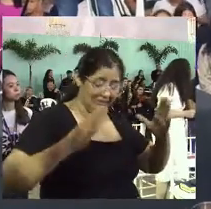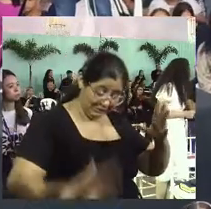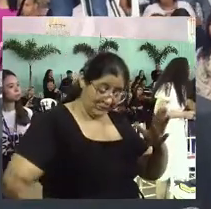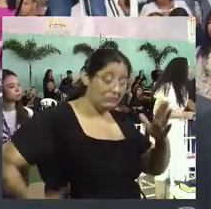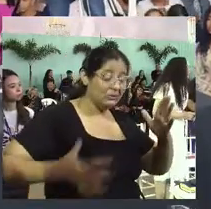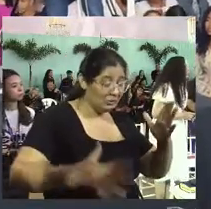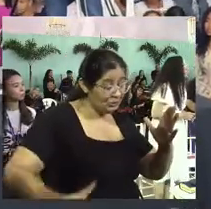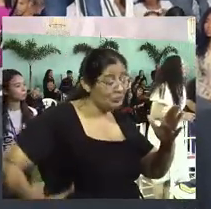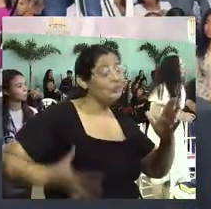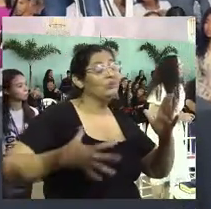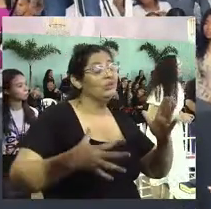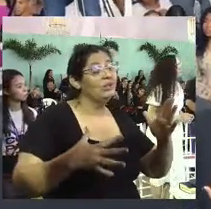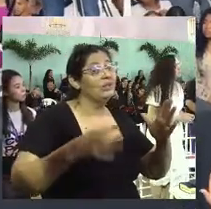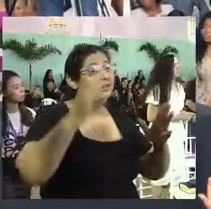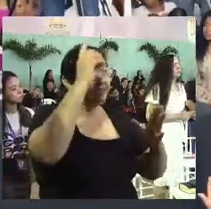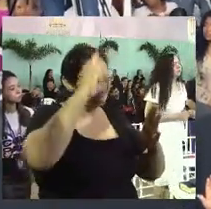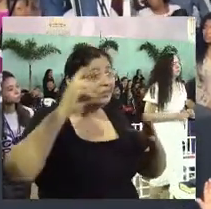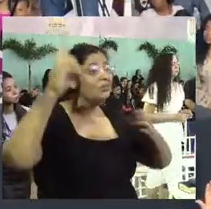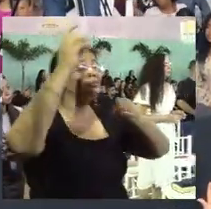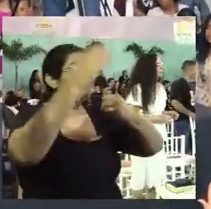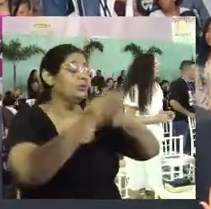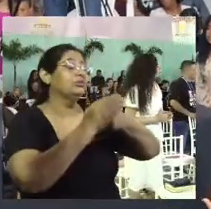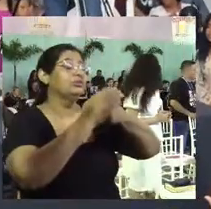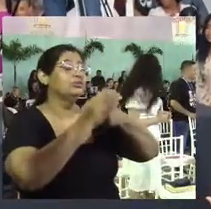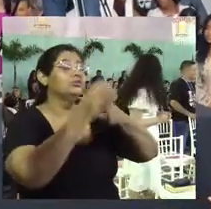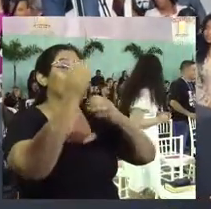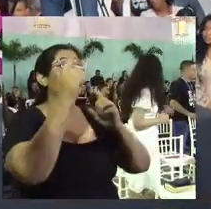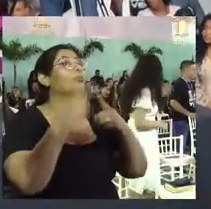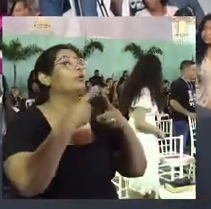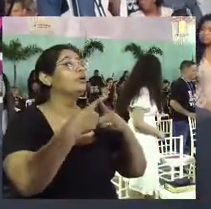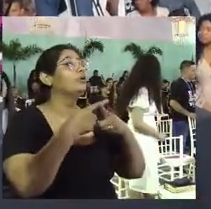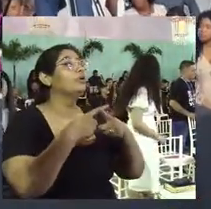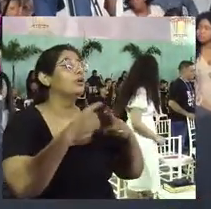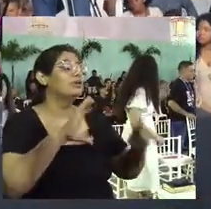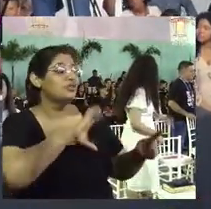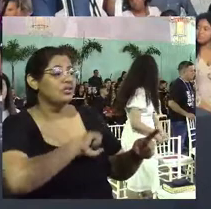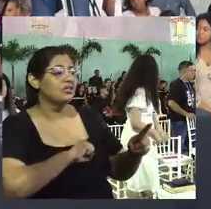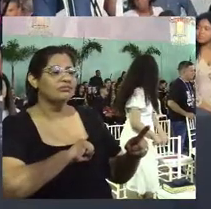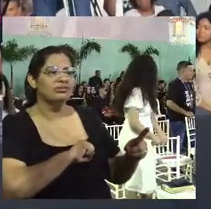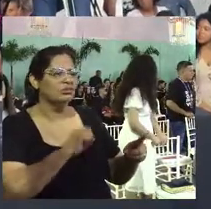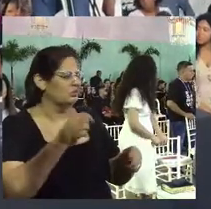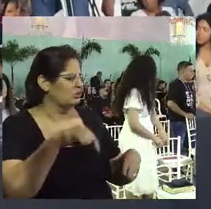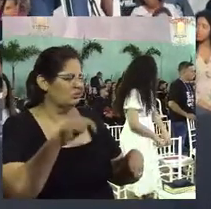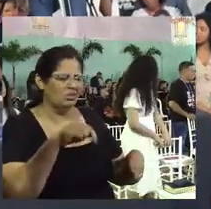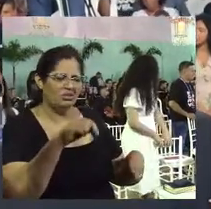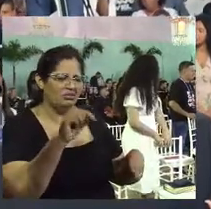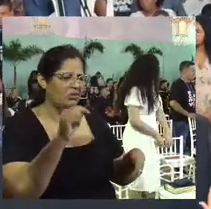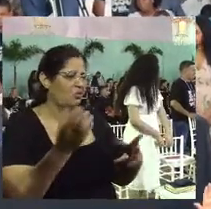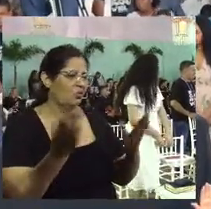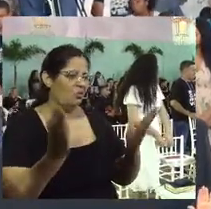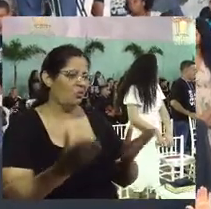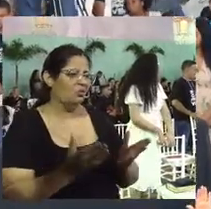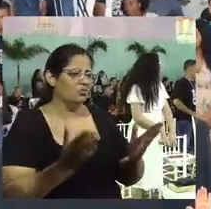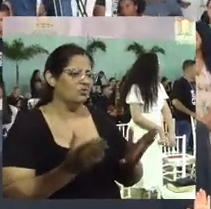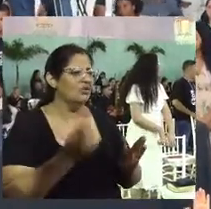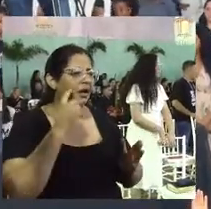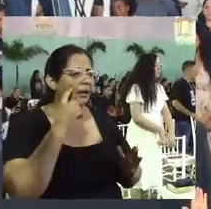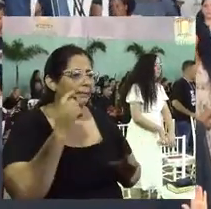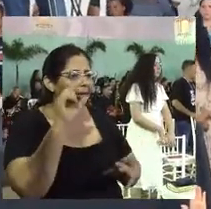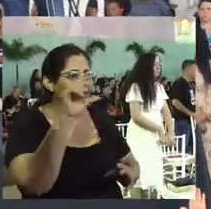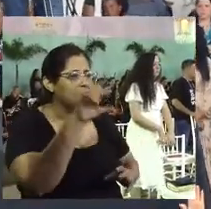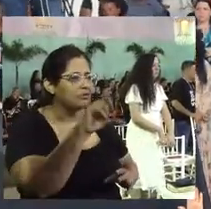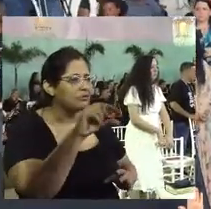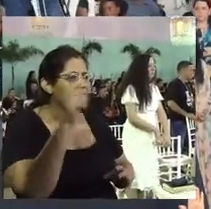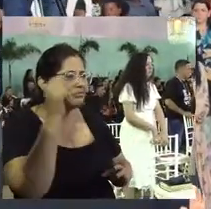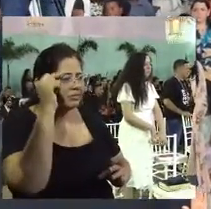Deus te guardou Jesus te ama ele te trouxe aqui hoje tu foi resgatado tu nem vinha para cá hoje mas Deus te achou